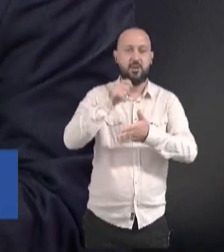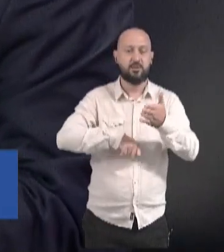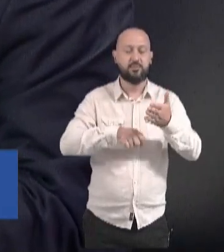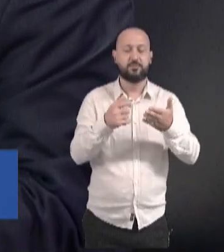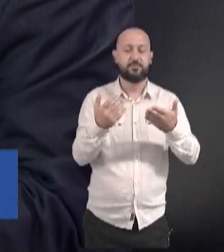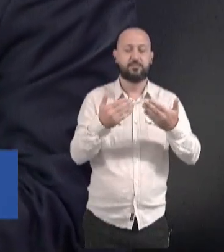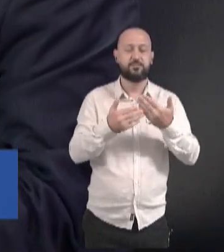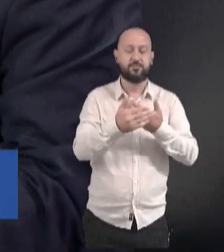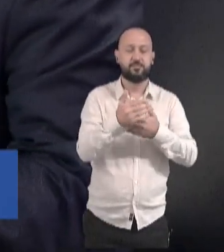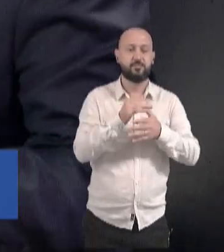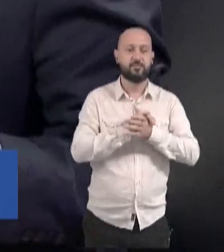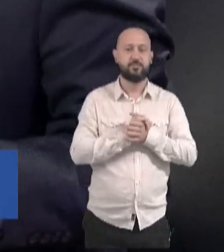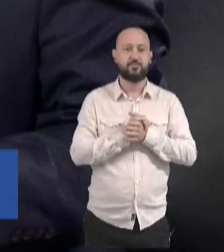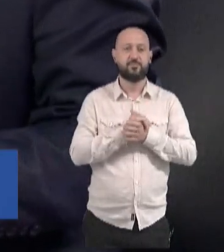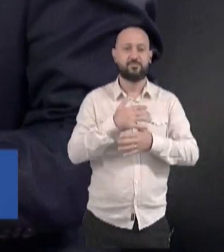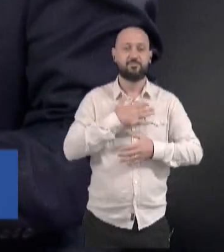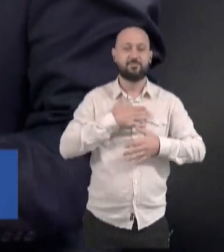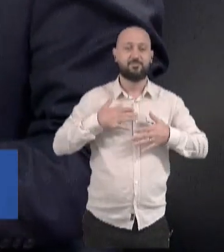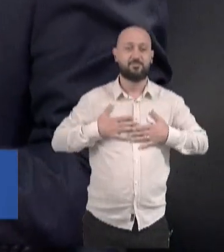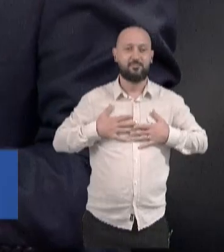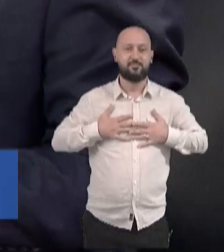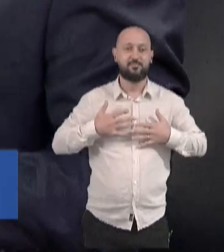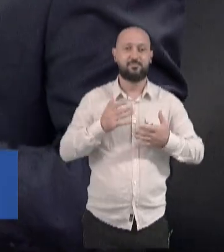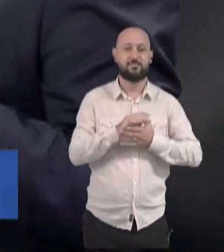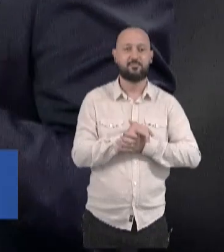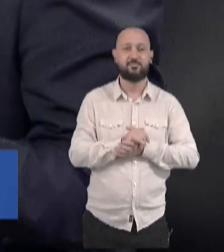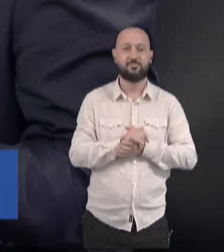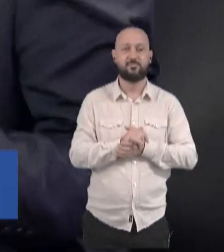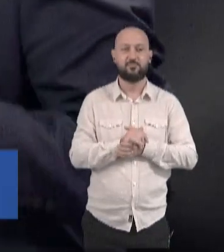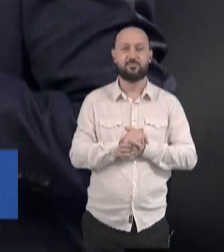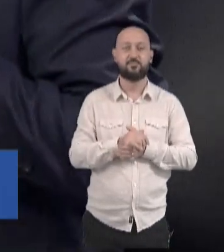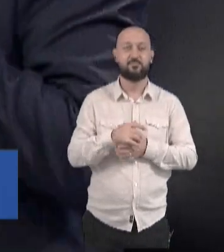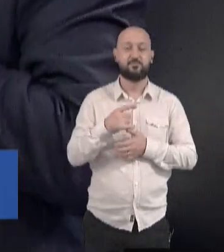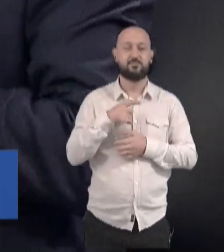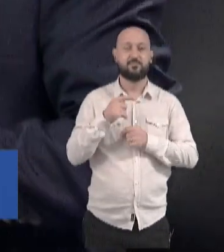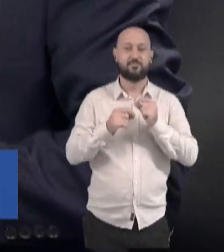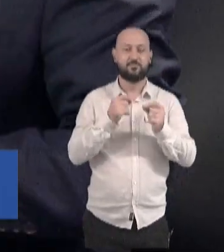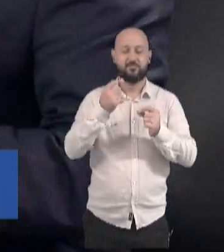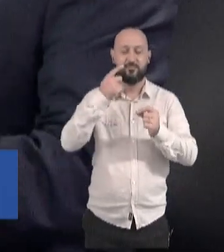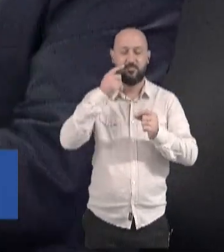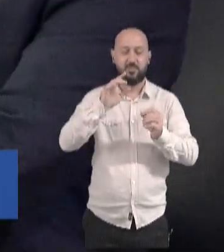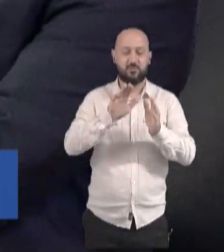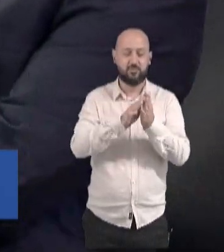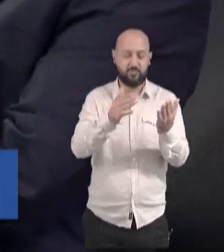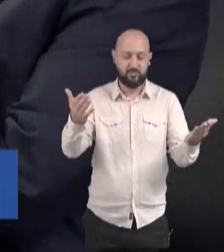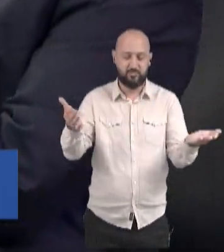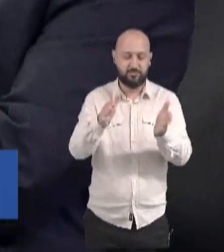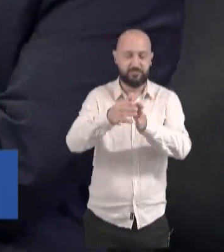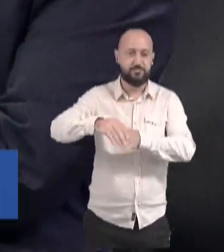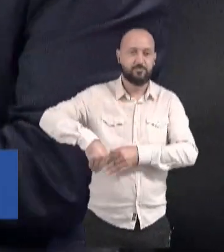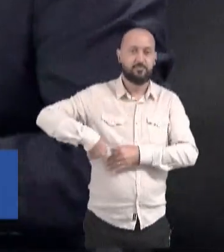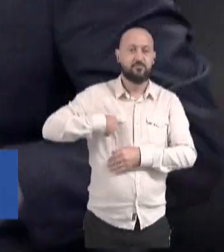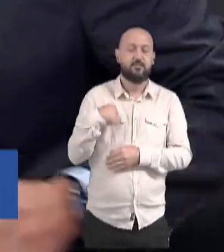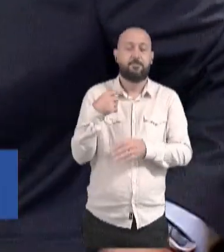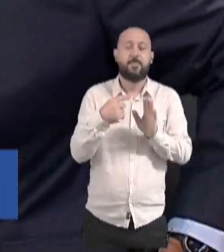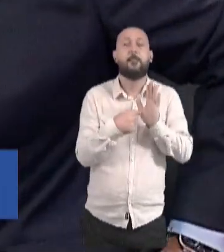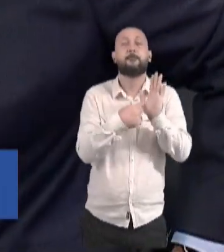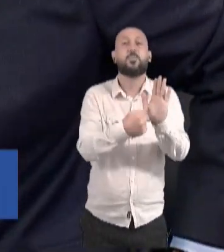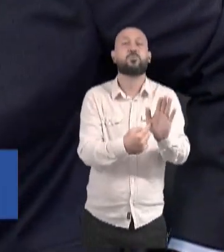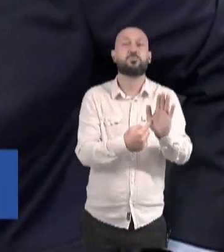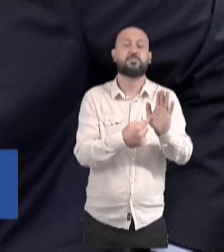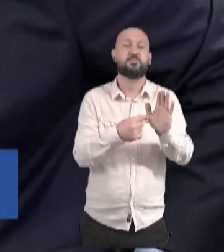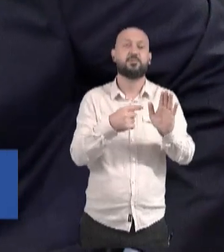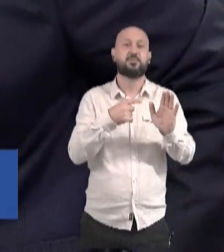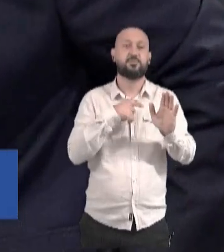assinatura andava até com o peito estufado, né? Porque eu tenho assinatura o jornal embaixo do braço para